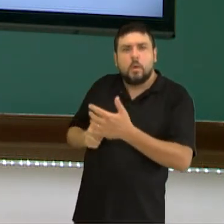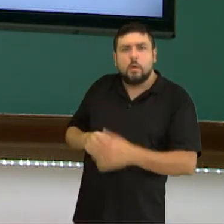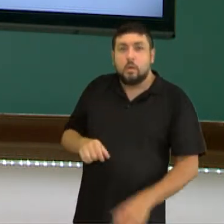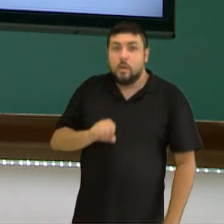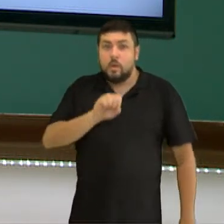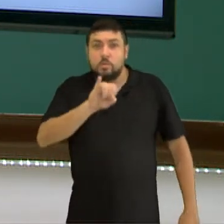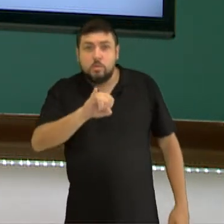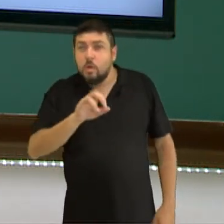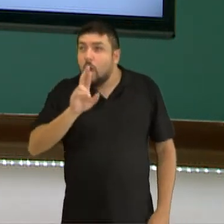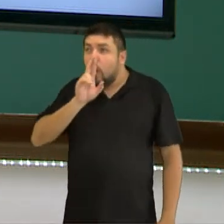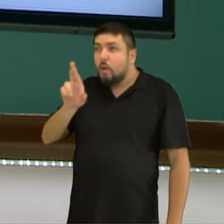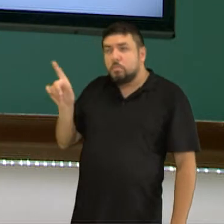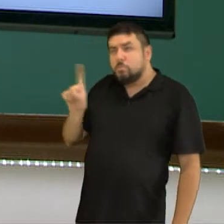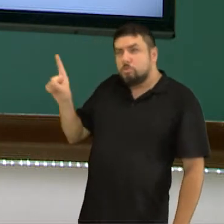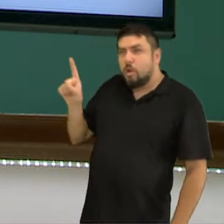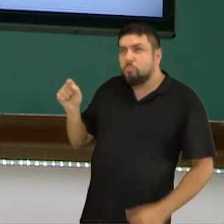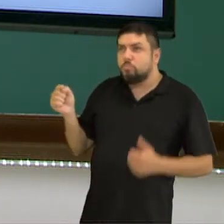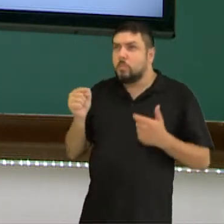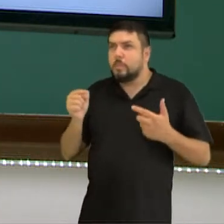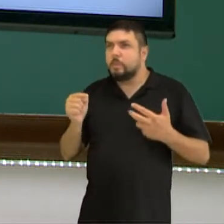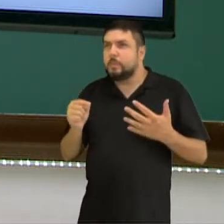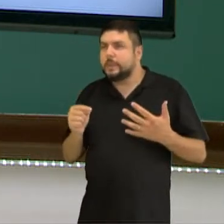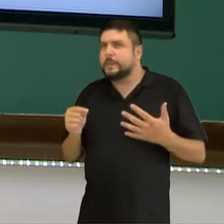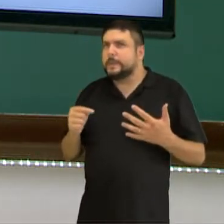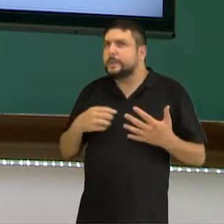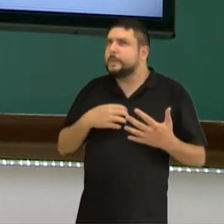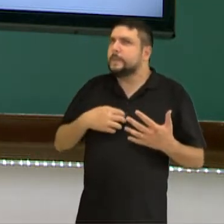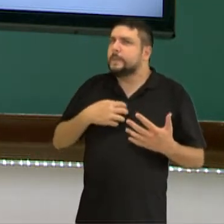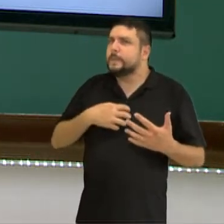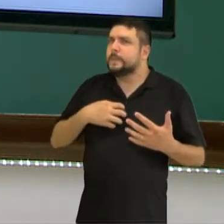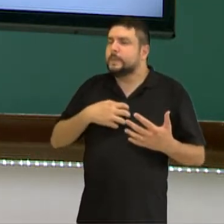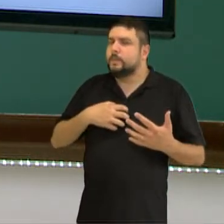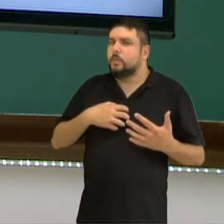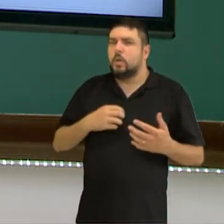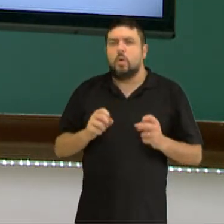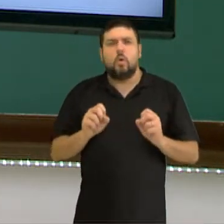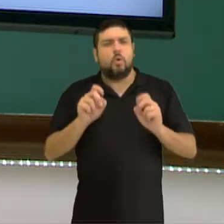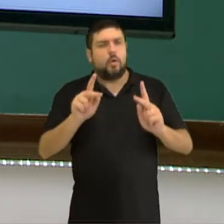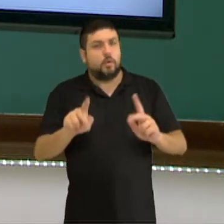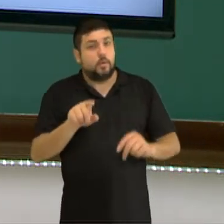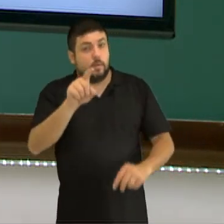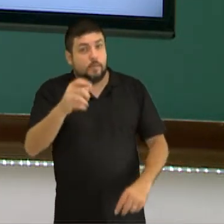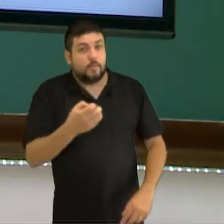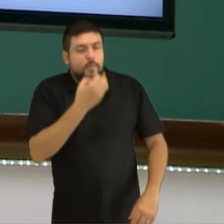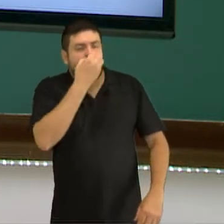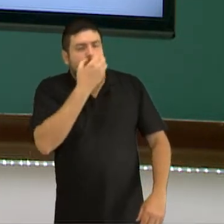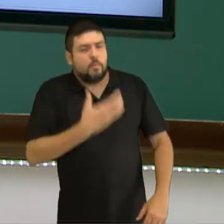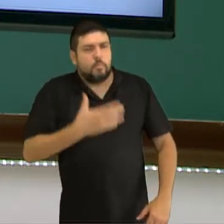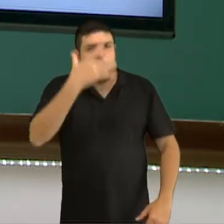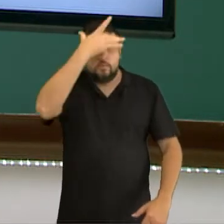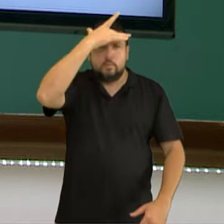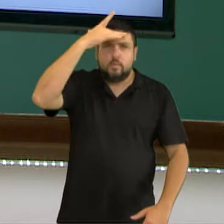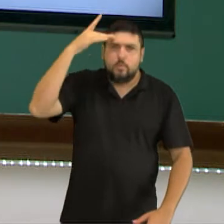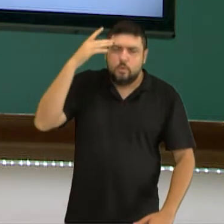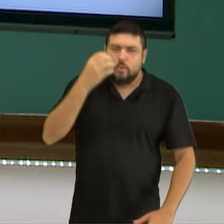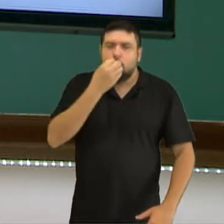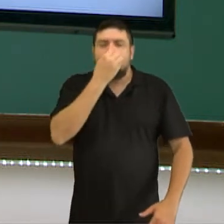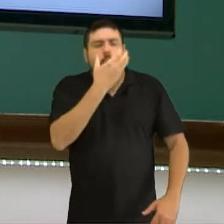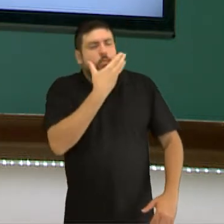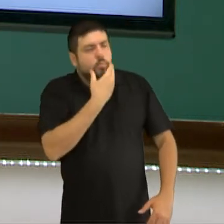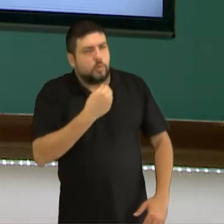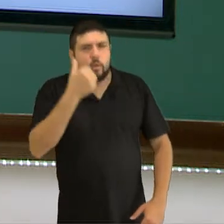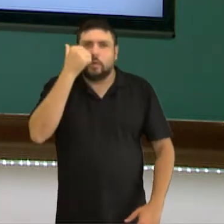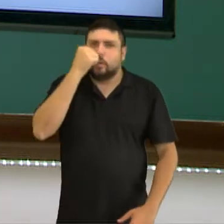normalmente você acaba tomando sua decisão que, claro, boa pessoa que você é, bom menino, boa menina, você